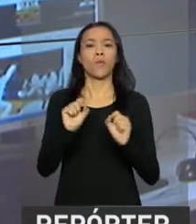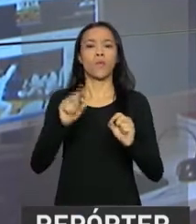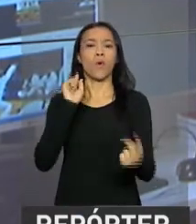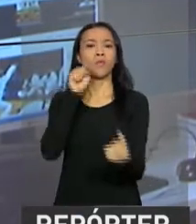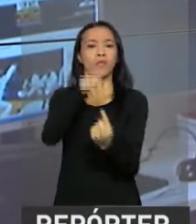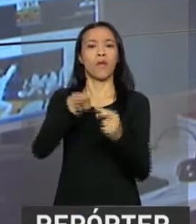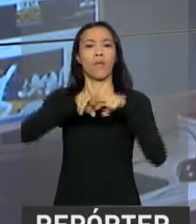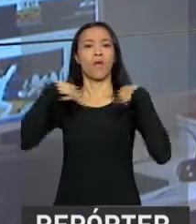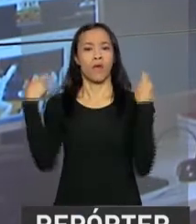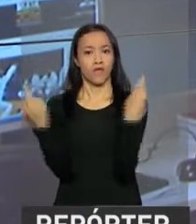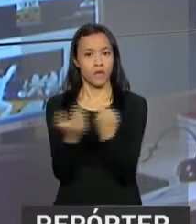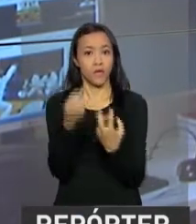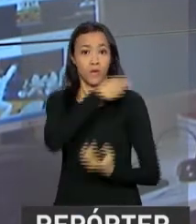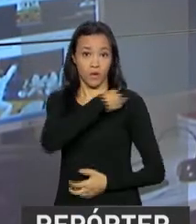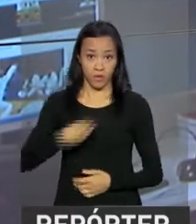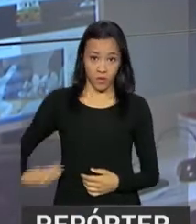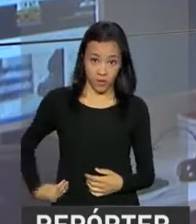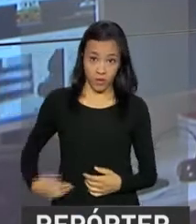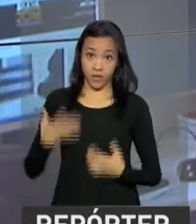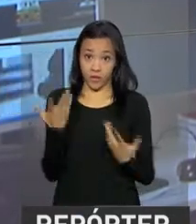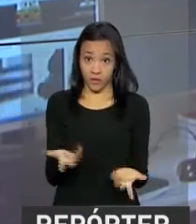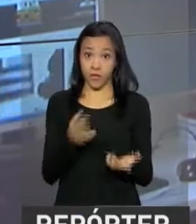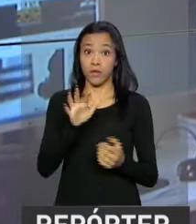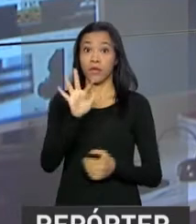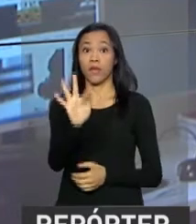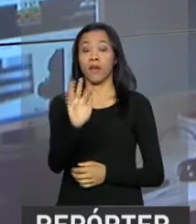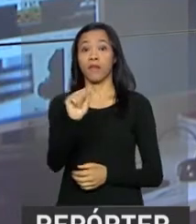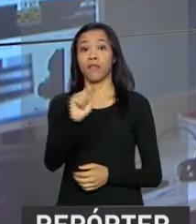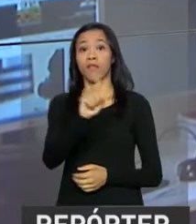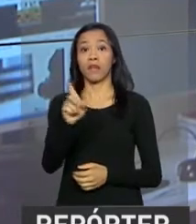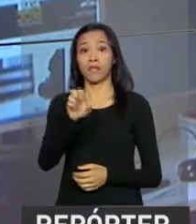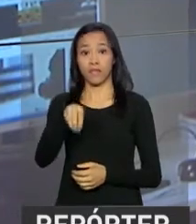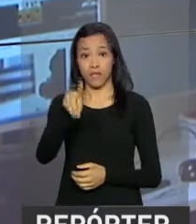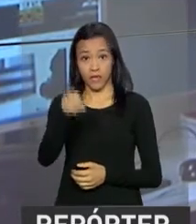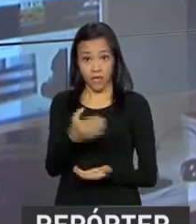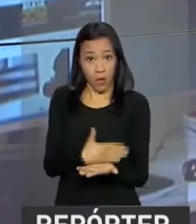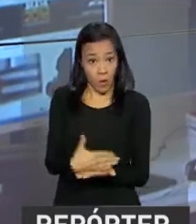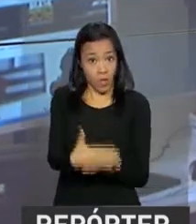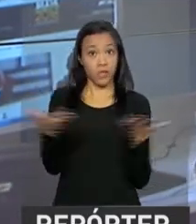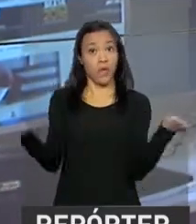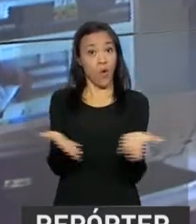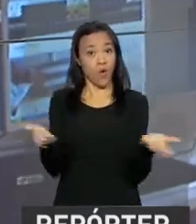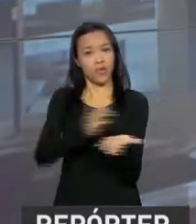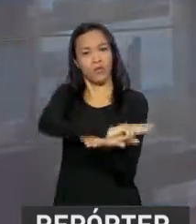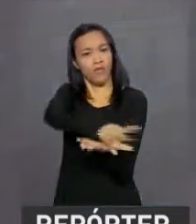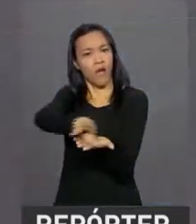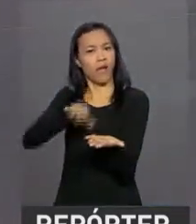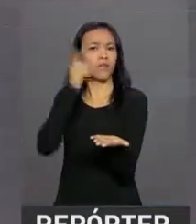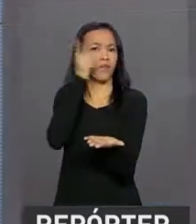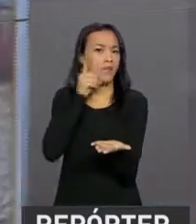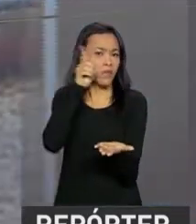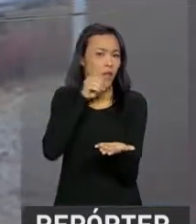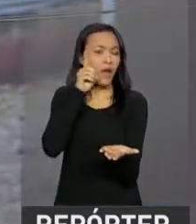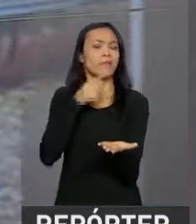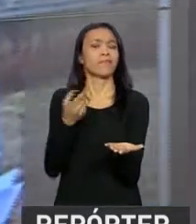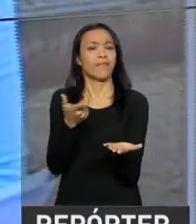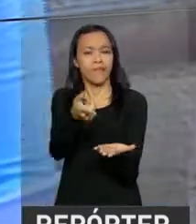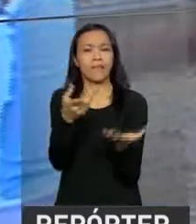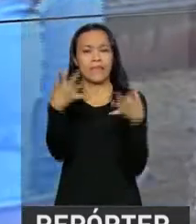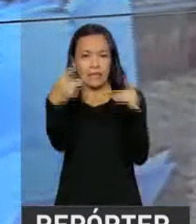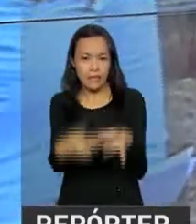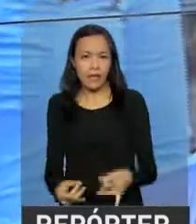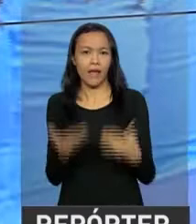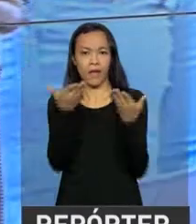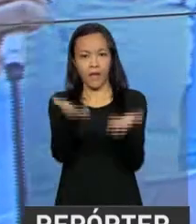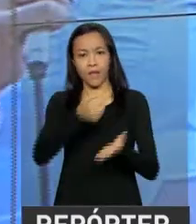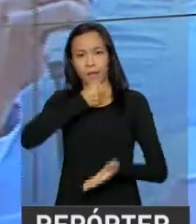reuniões que o ministro da Fazenda, Henrique Meirelles, inicia hoje com deputados. Vamos saber os detalhes ao vivo com Paola De Orte, que está lá no Ministério